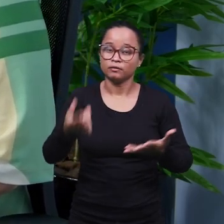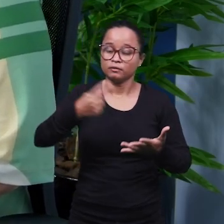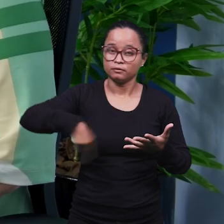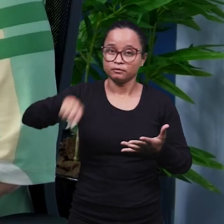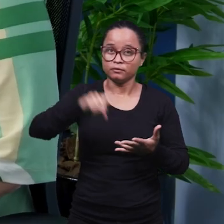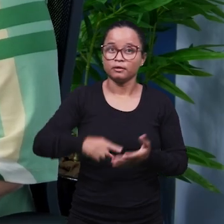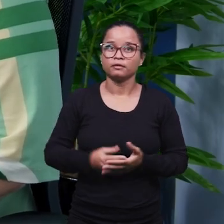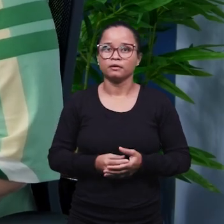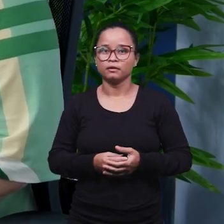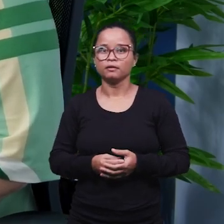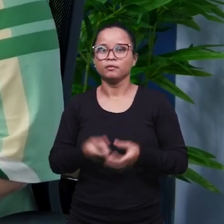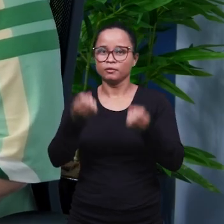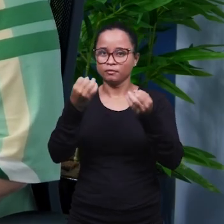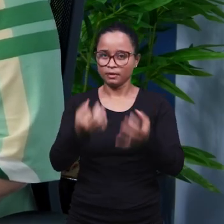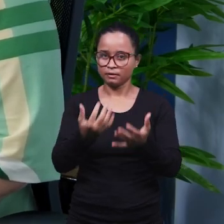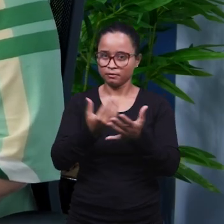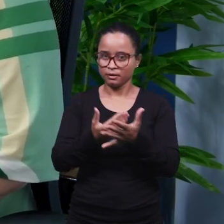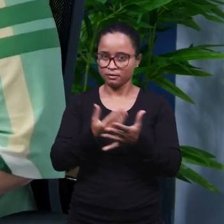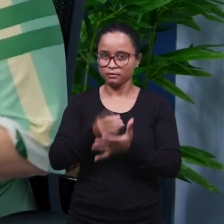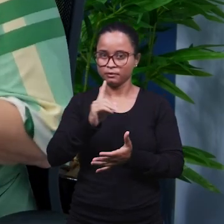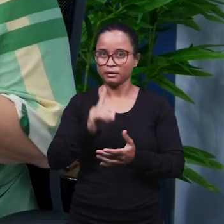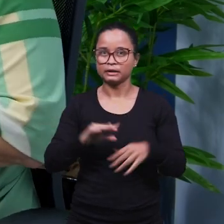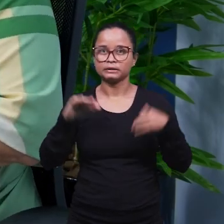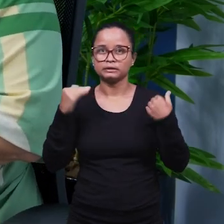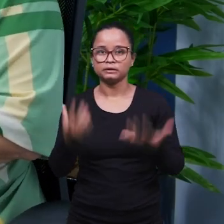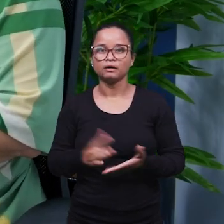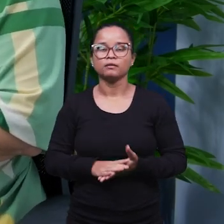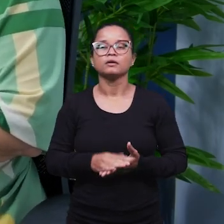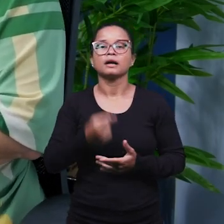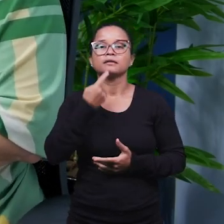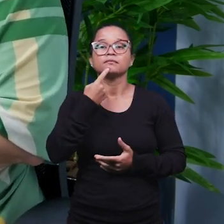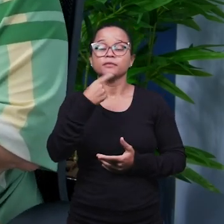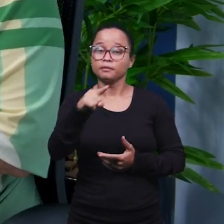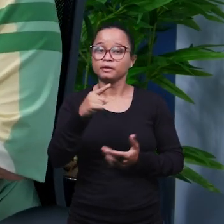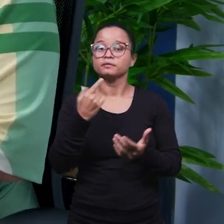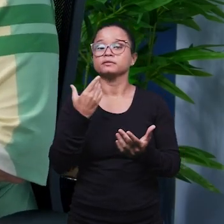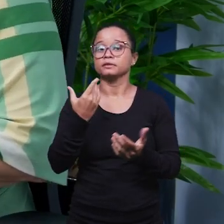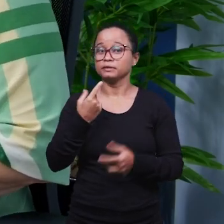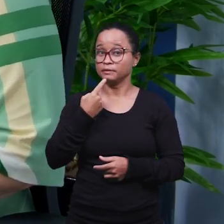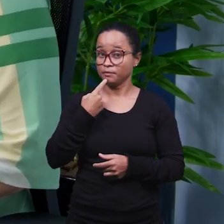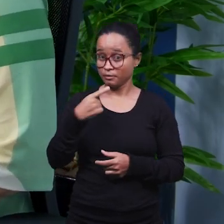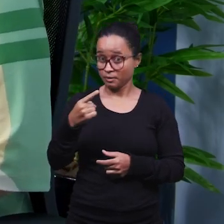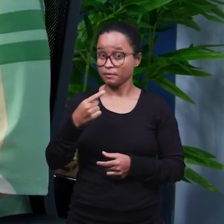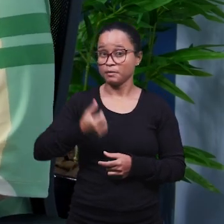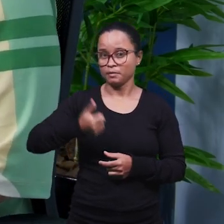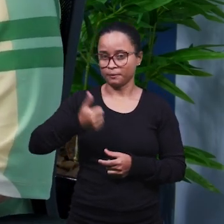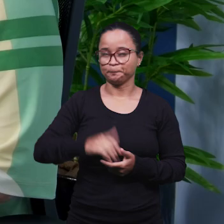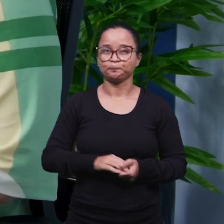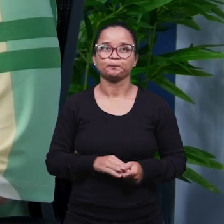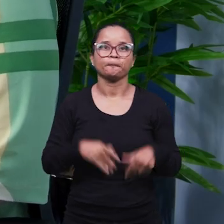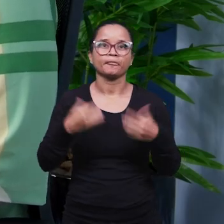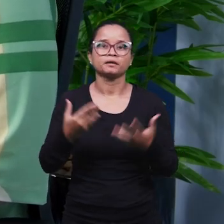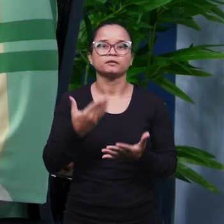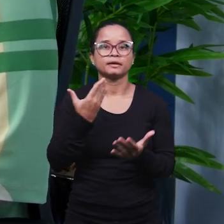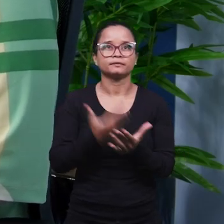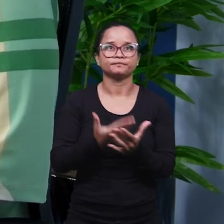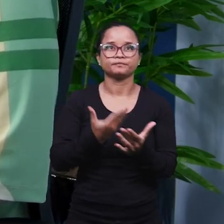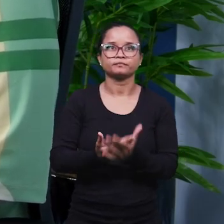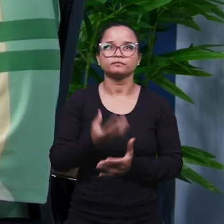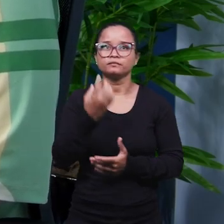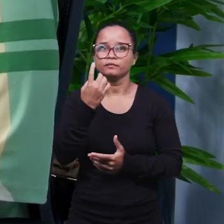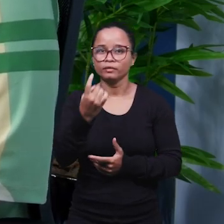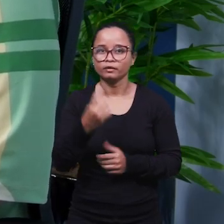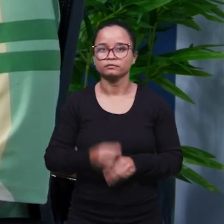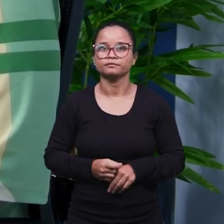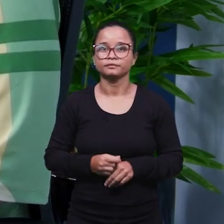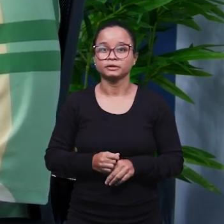falar sobre ela para não adiantar o assunto. Então, vamos nos focar na primeira semana. Vocês veem aqui que existe a aula 1,